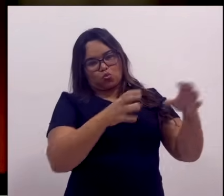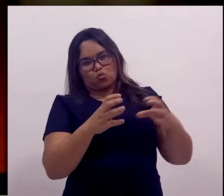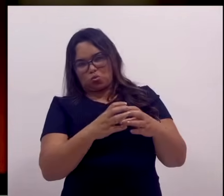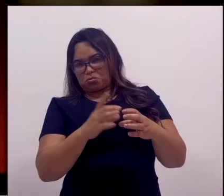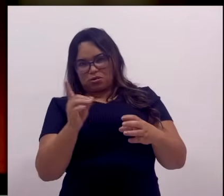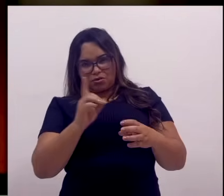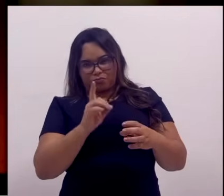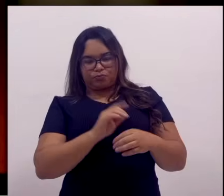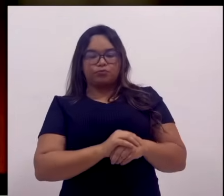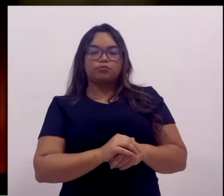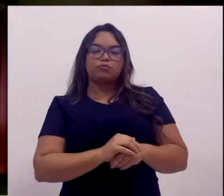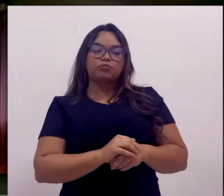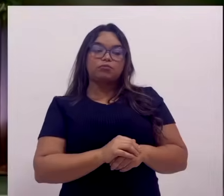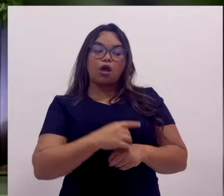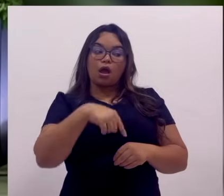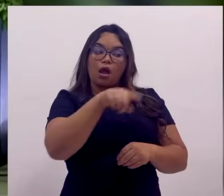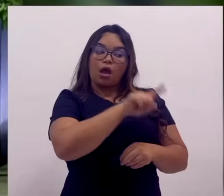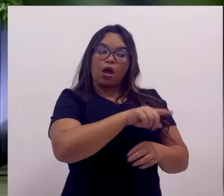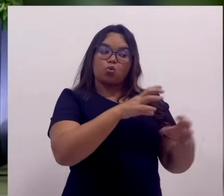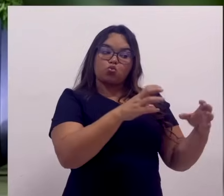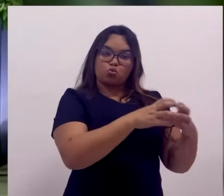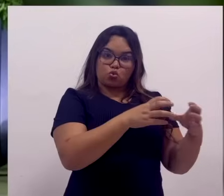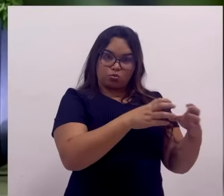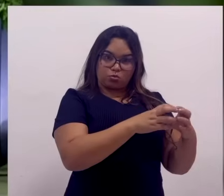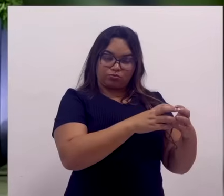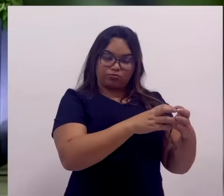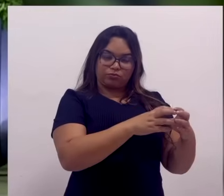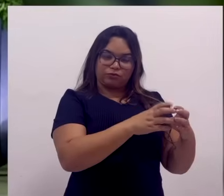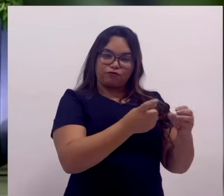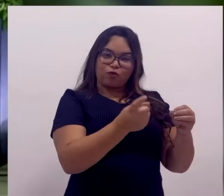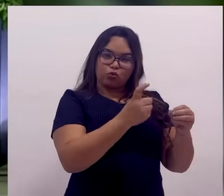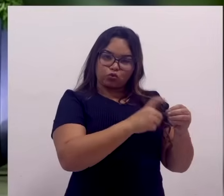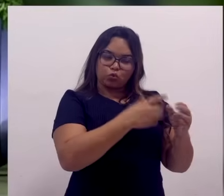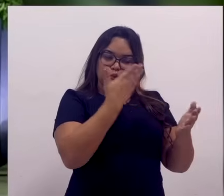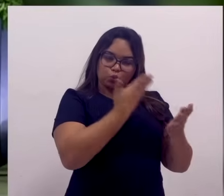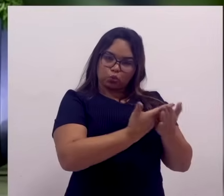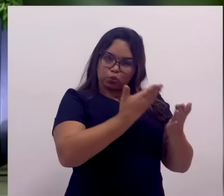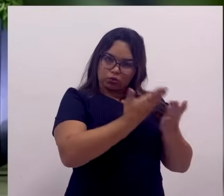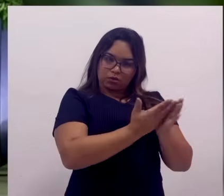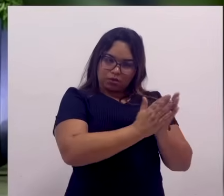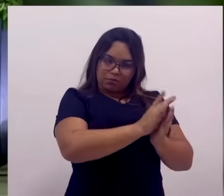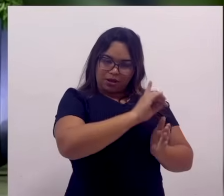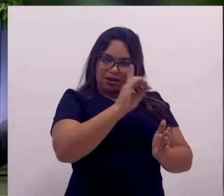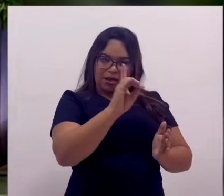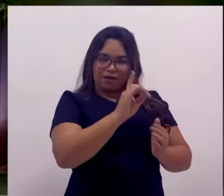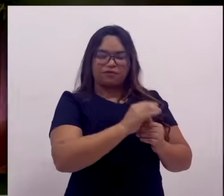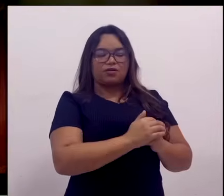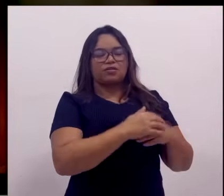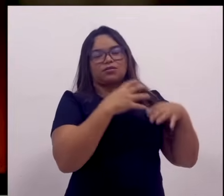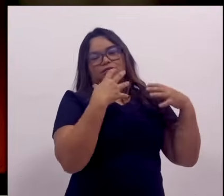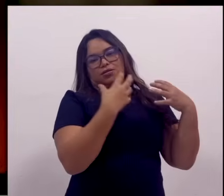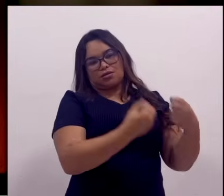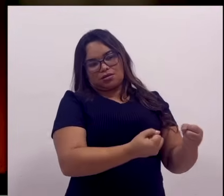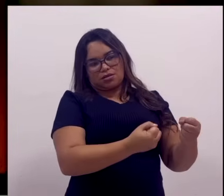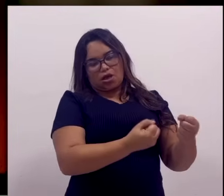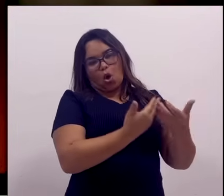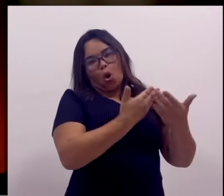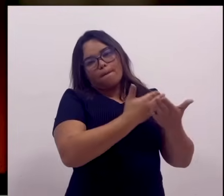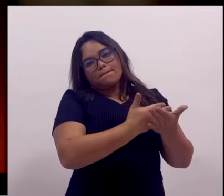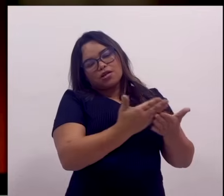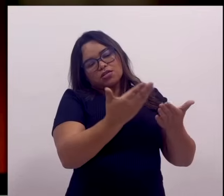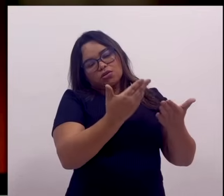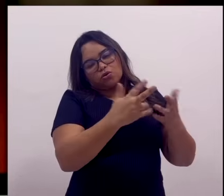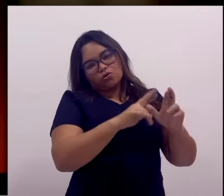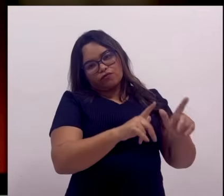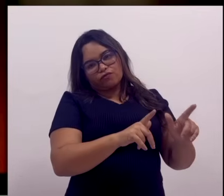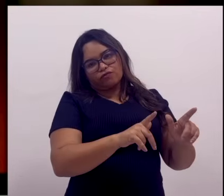minha paciência. De volta à palavra. Assim, obviamente, algo está sendo feito de forma diferente. Eu